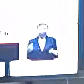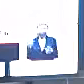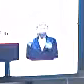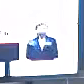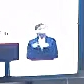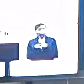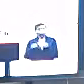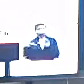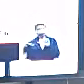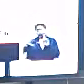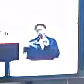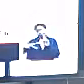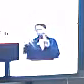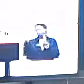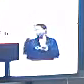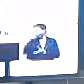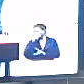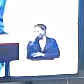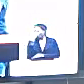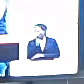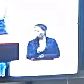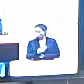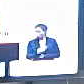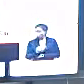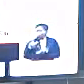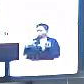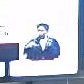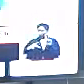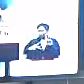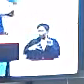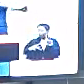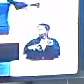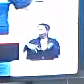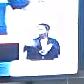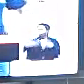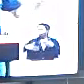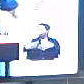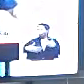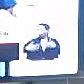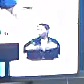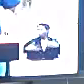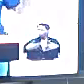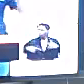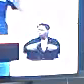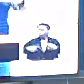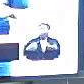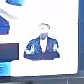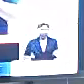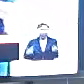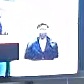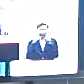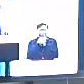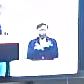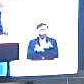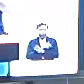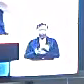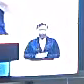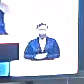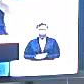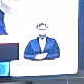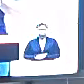livro para conseguir esse passe livro é uma novela é uma novela por você vê eu